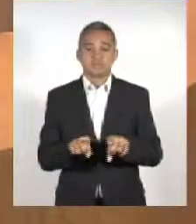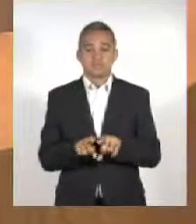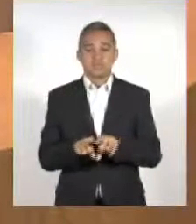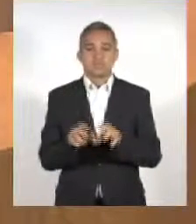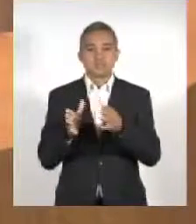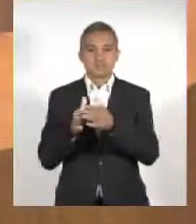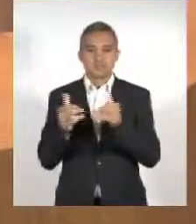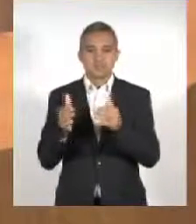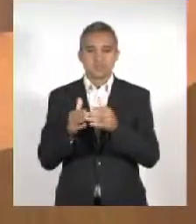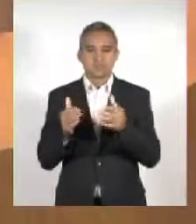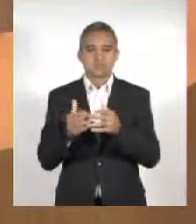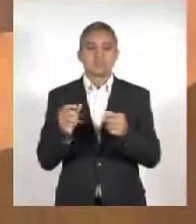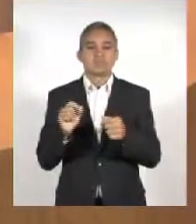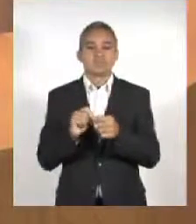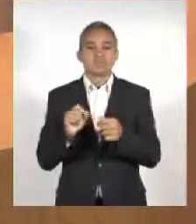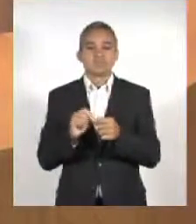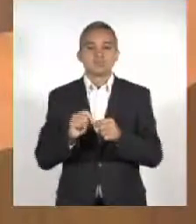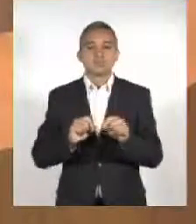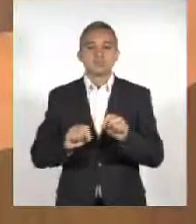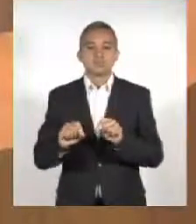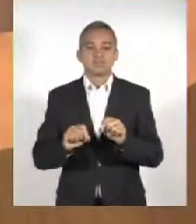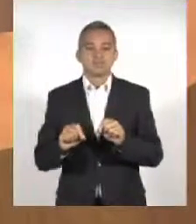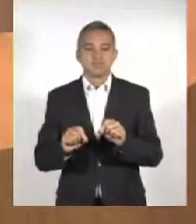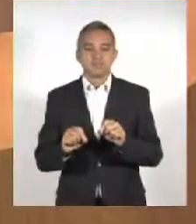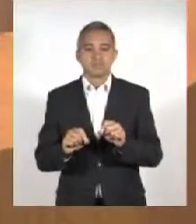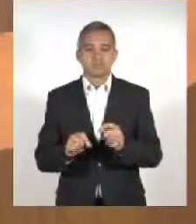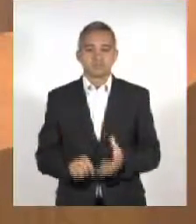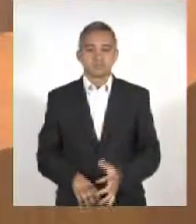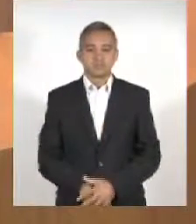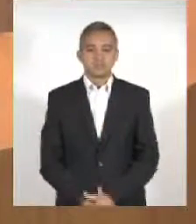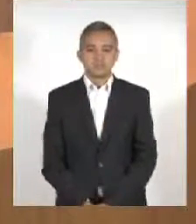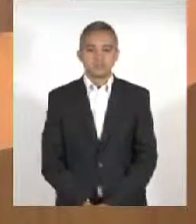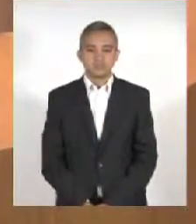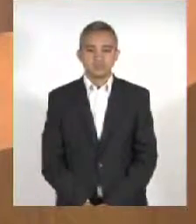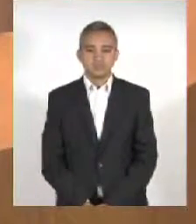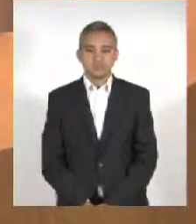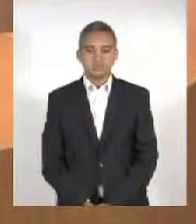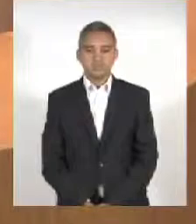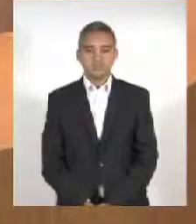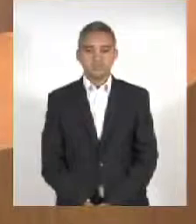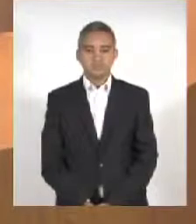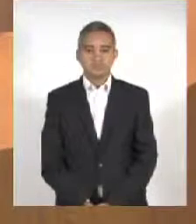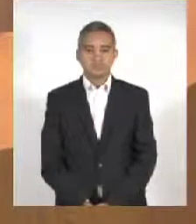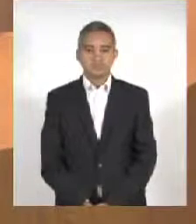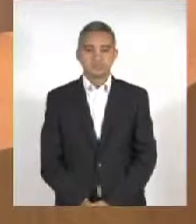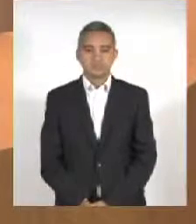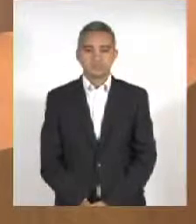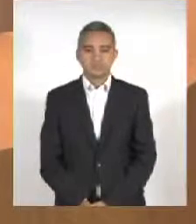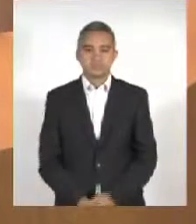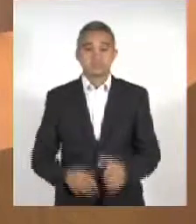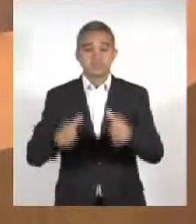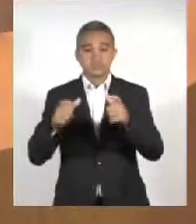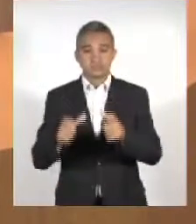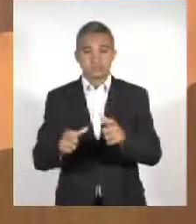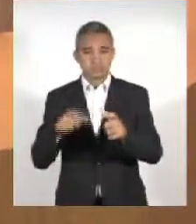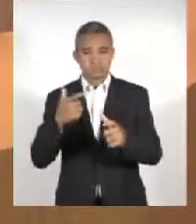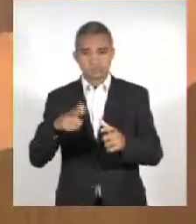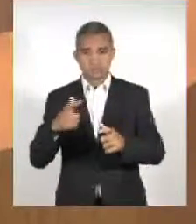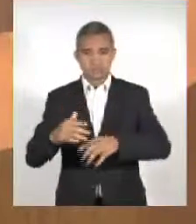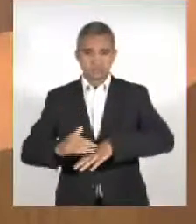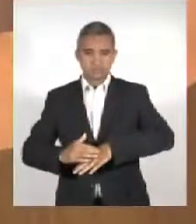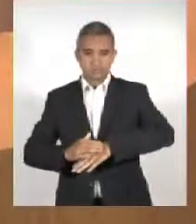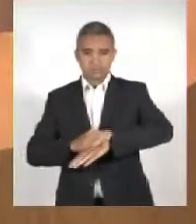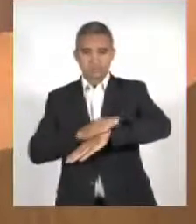a sinalização das rotas acessíveis que já existem na Assembleia. Implantar as rotas acessíveis nos locais que não temos, principalmente na parte de